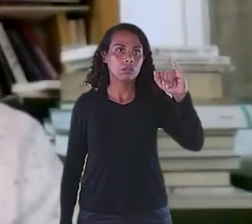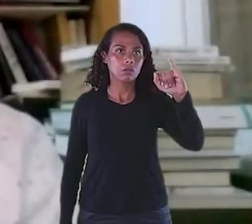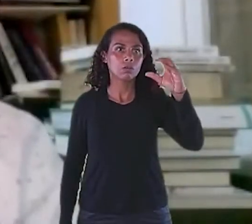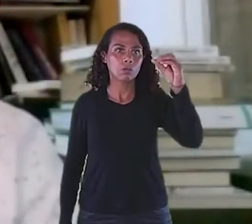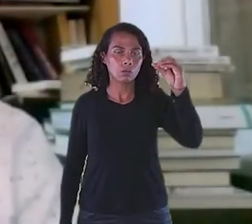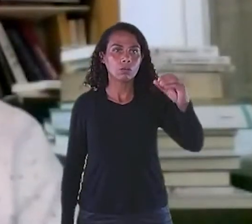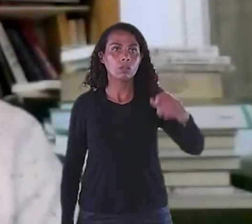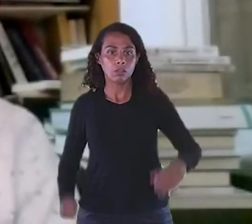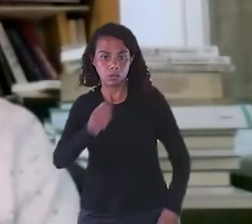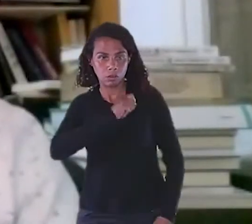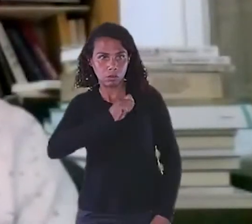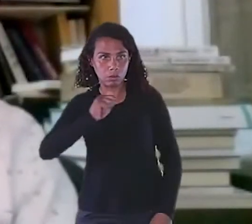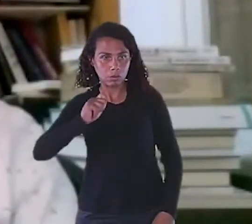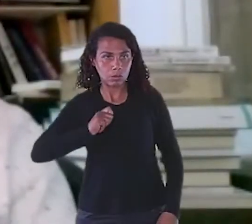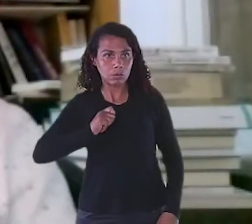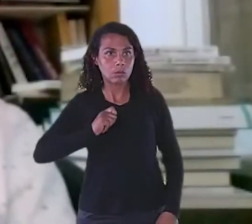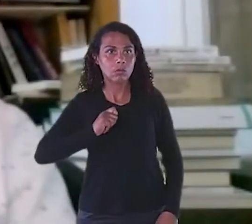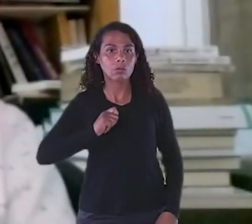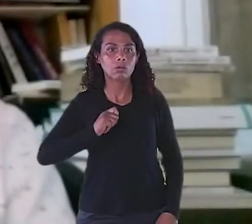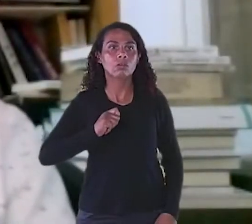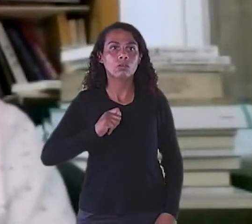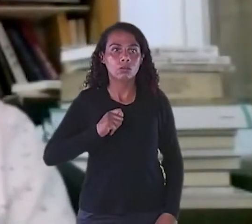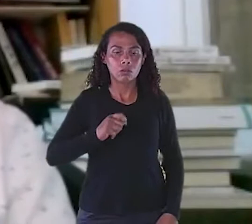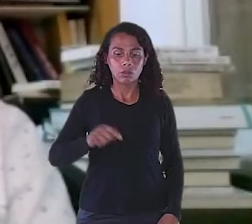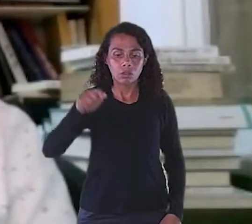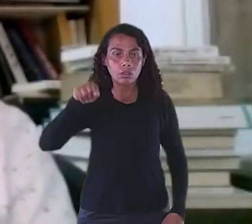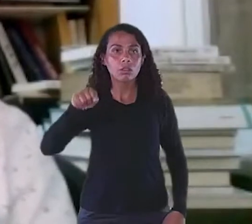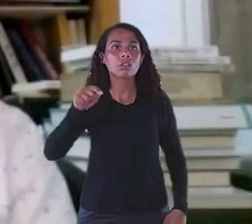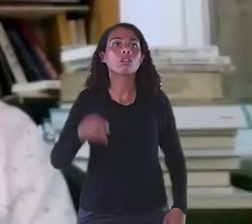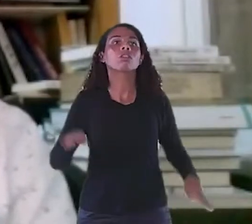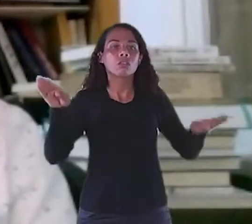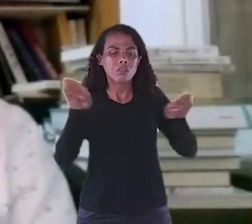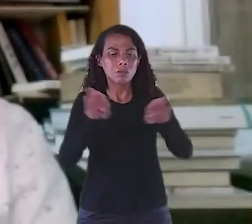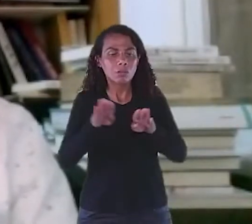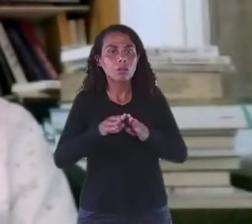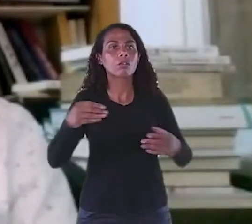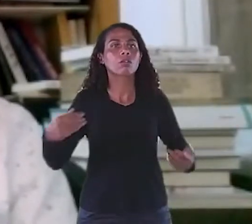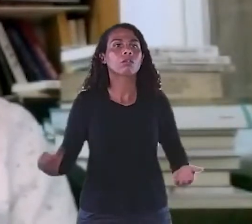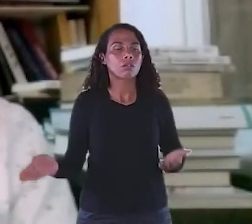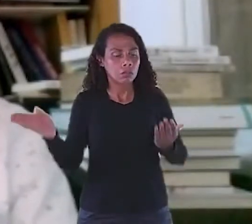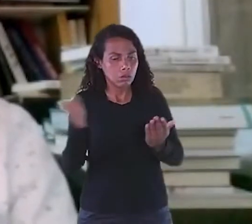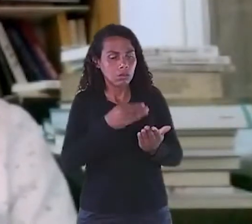33 contos. E que ele remexeu